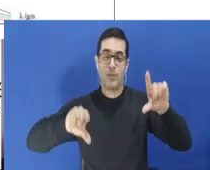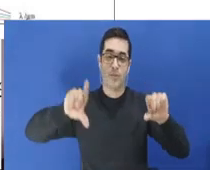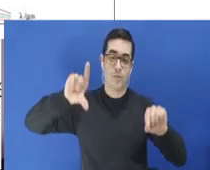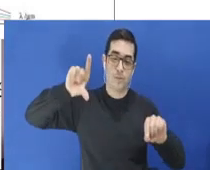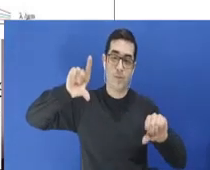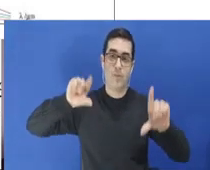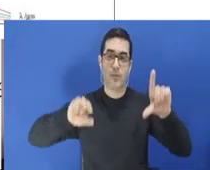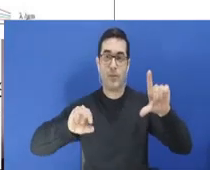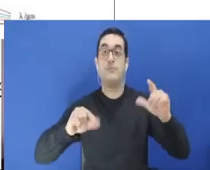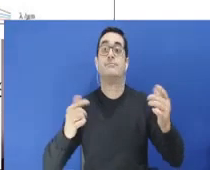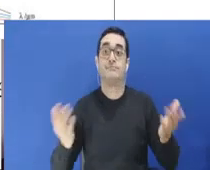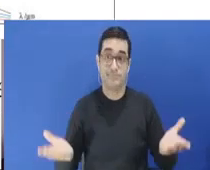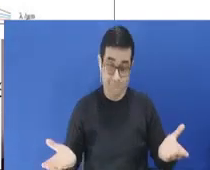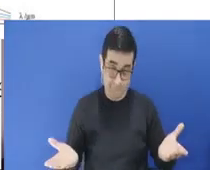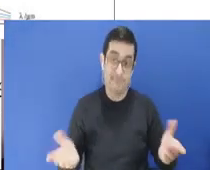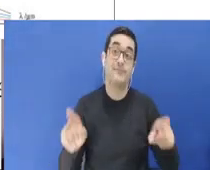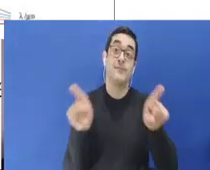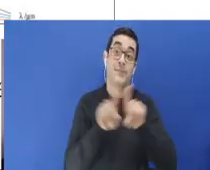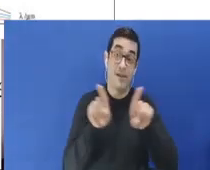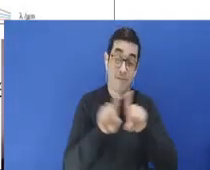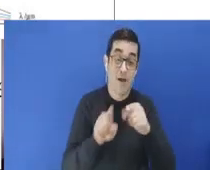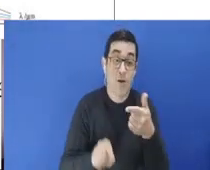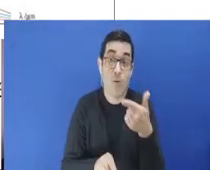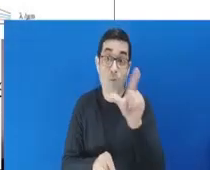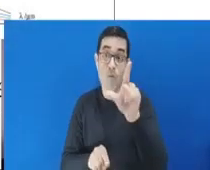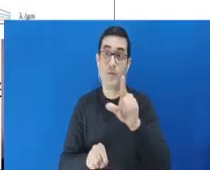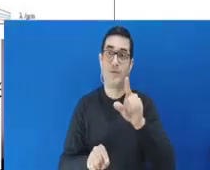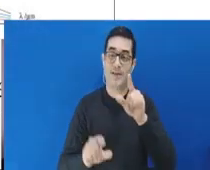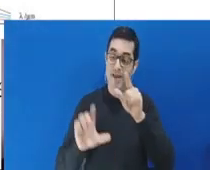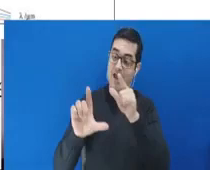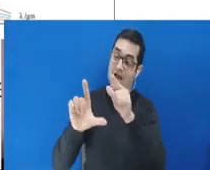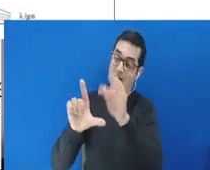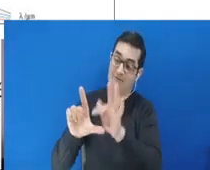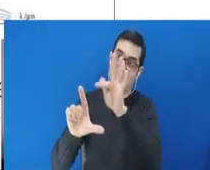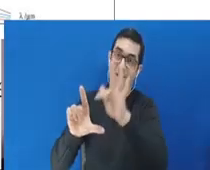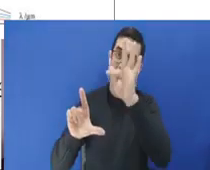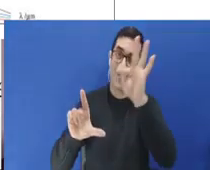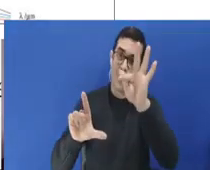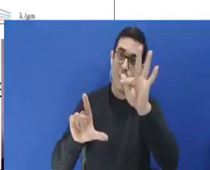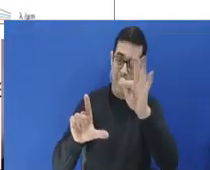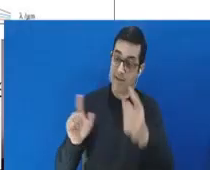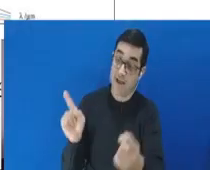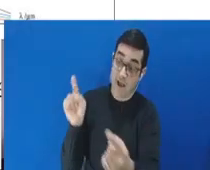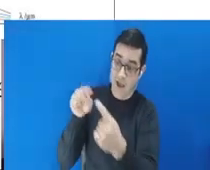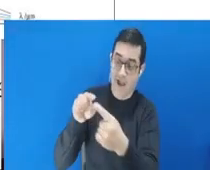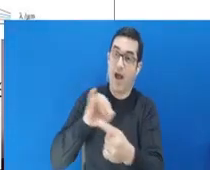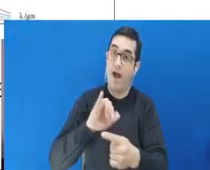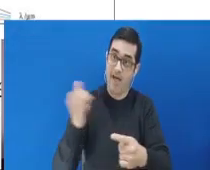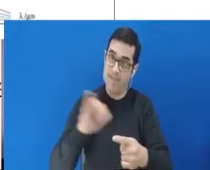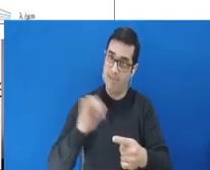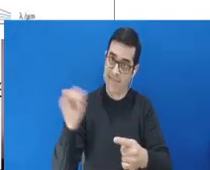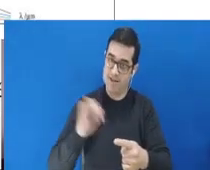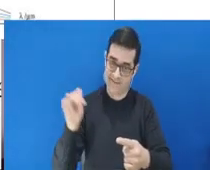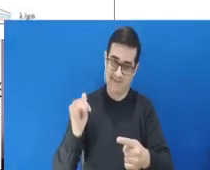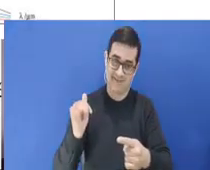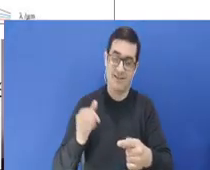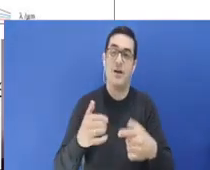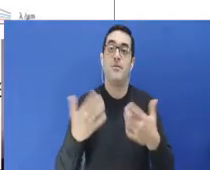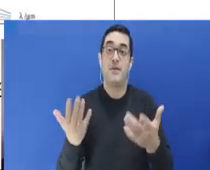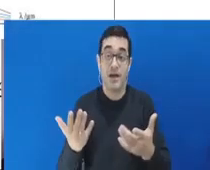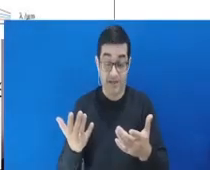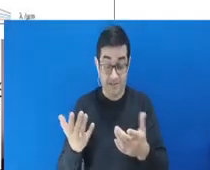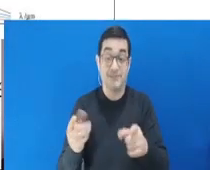frequência. Porque a frequência é proporcional à energia e ambos estão ligados pela constante de Planck.